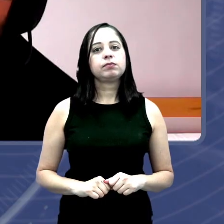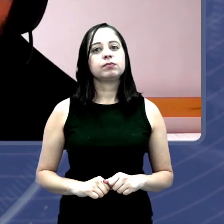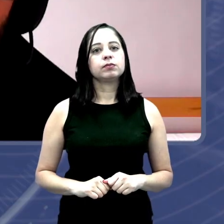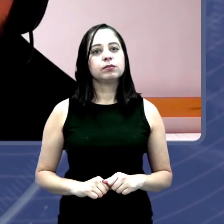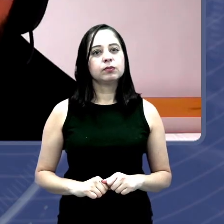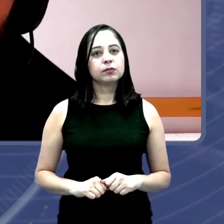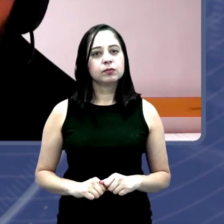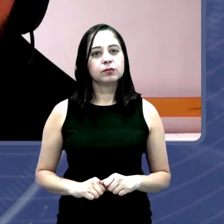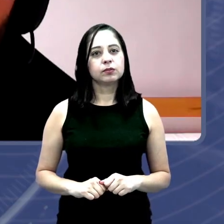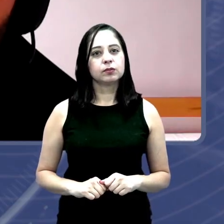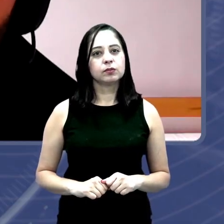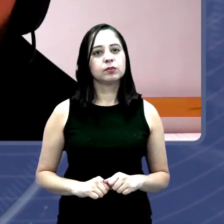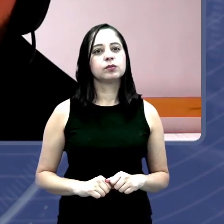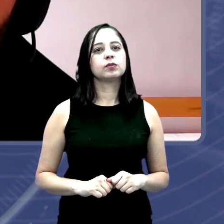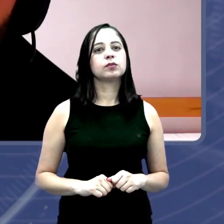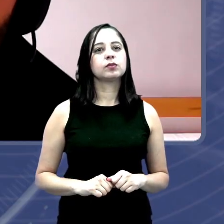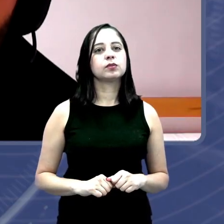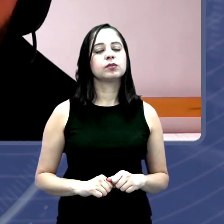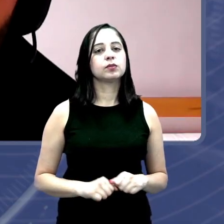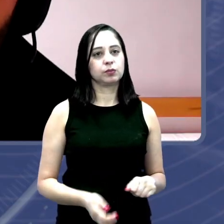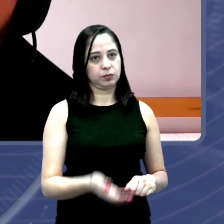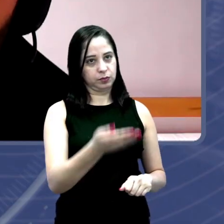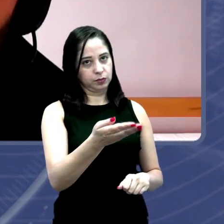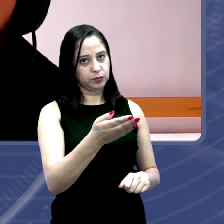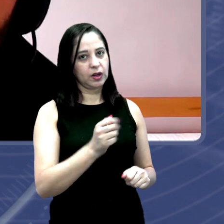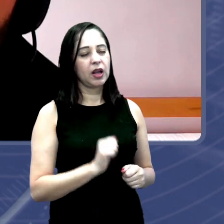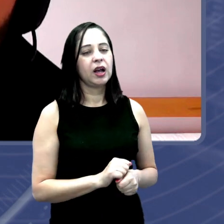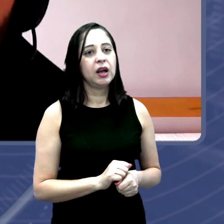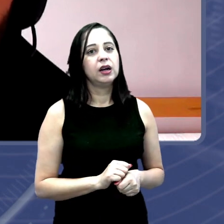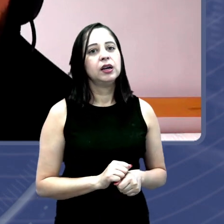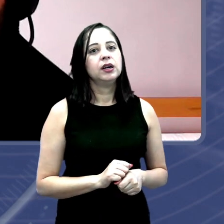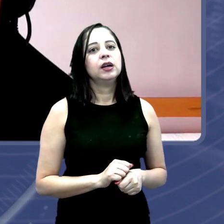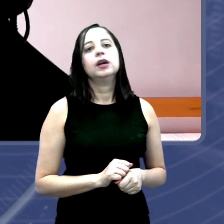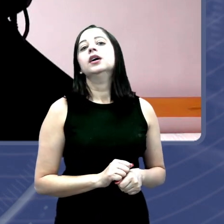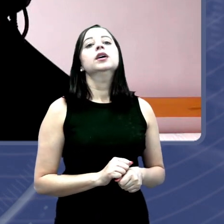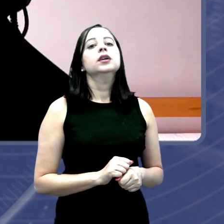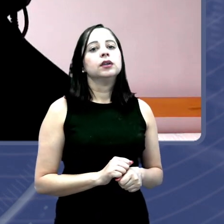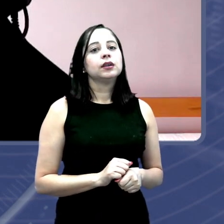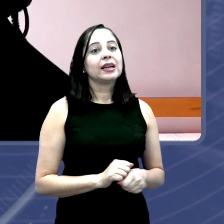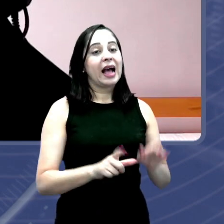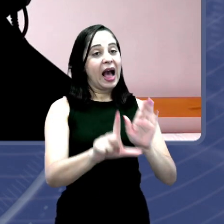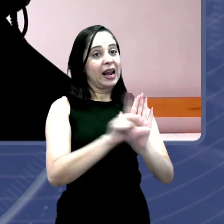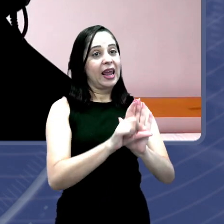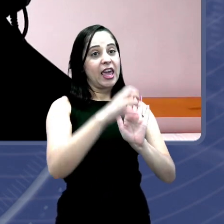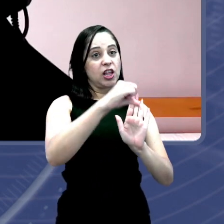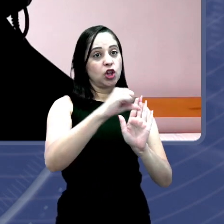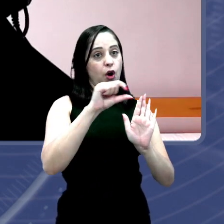Sem dúvida. Antes da gente continuar, eu passar para o Guilherme, que a gente tem, né, Guilherme, a lei número